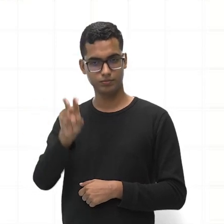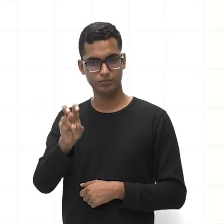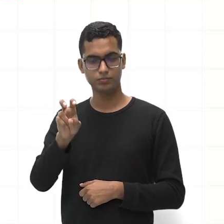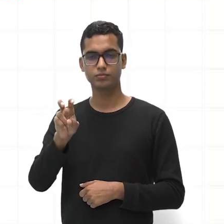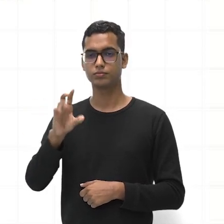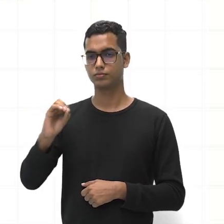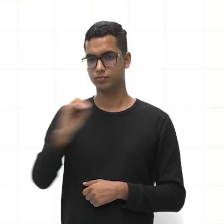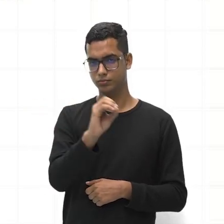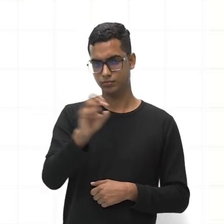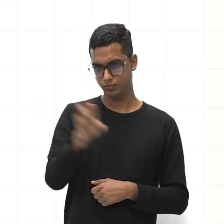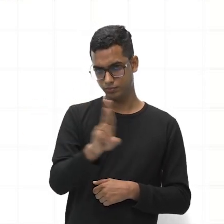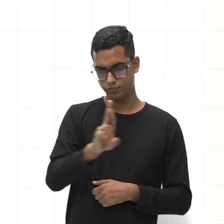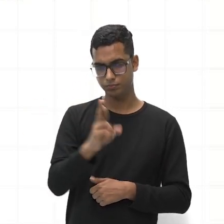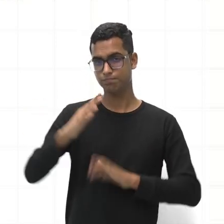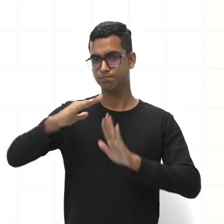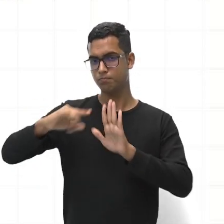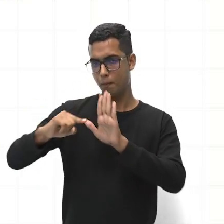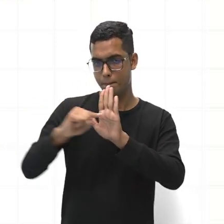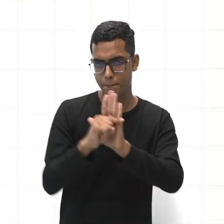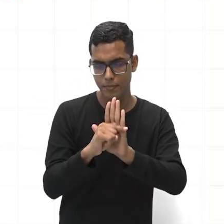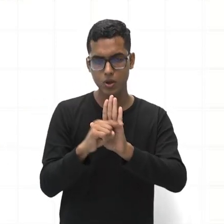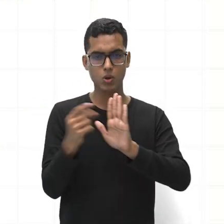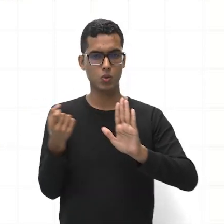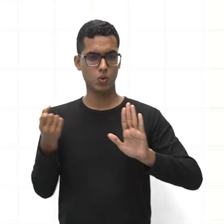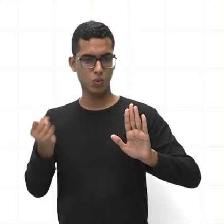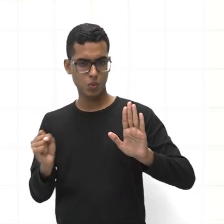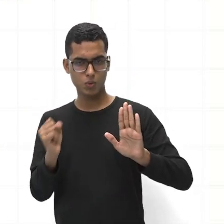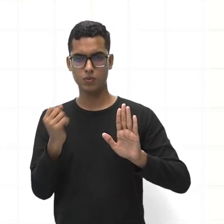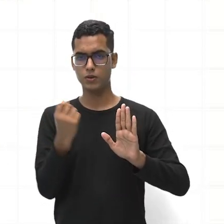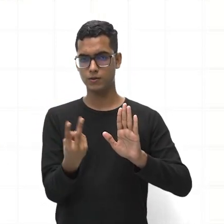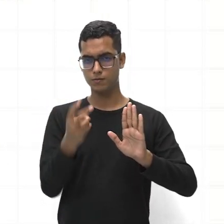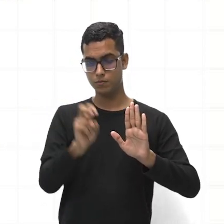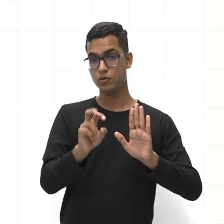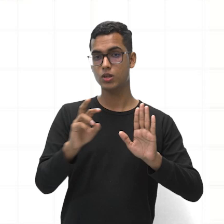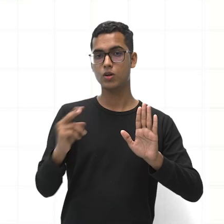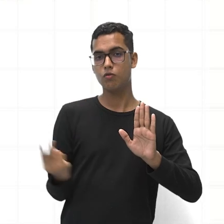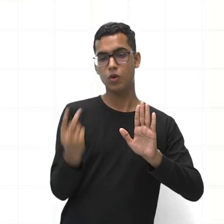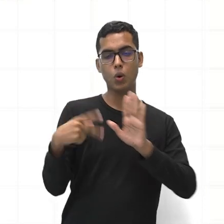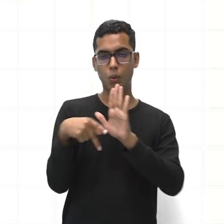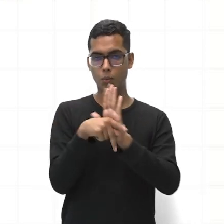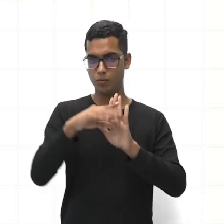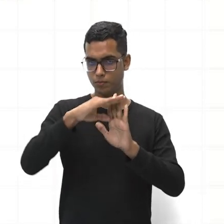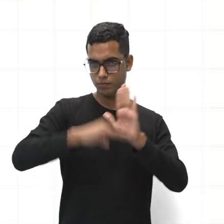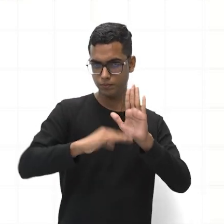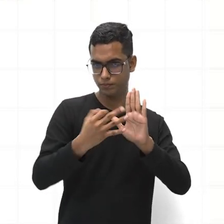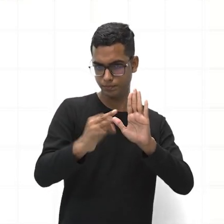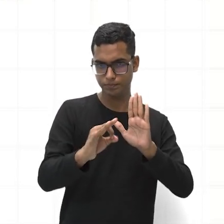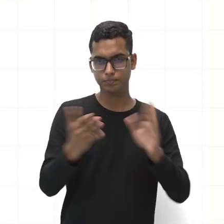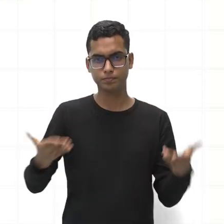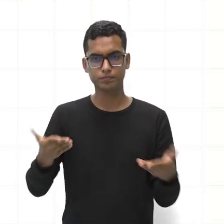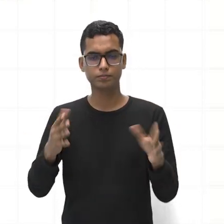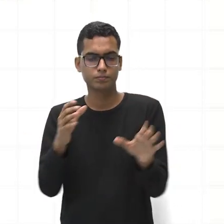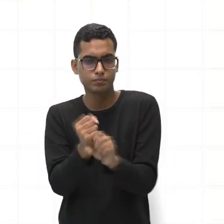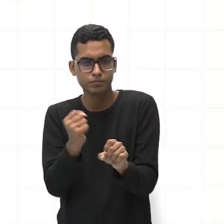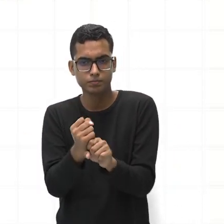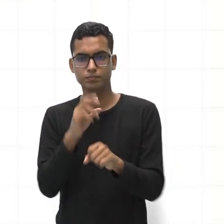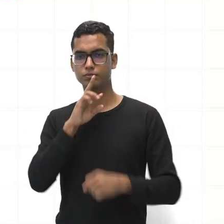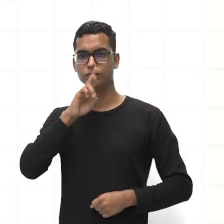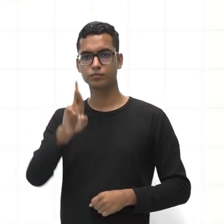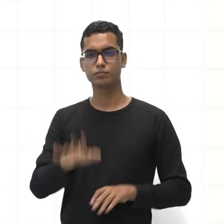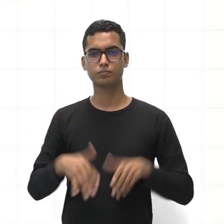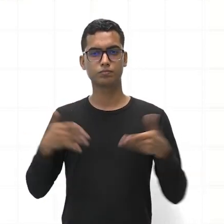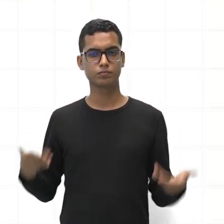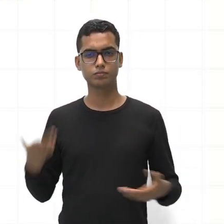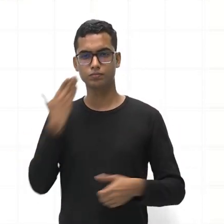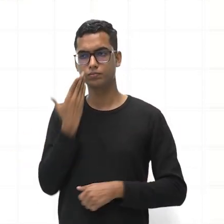5.500, menos o desconto que calculado foi igual a R$ 825. Né? Calculando essa diferença,